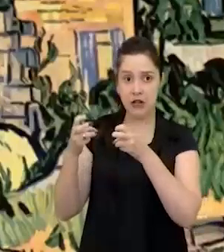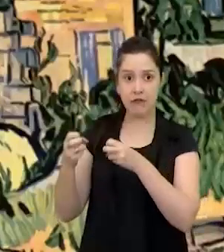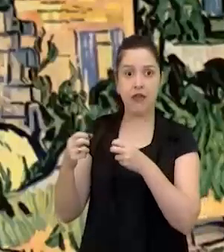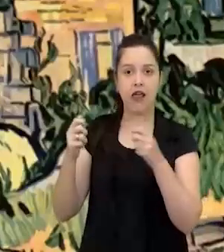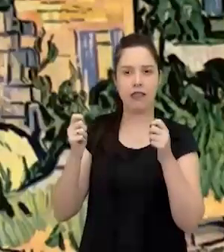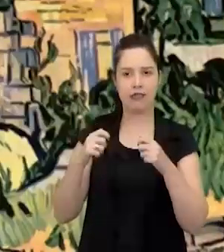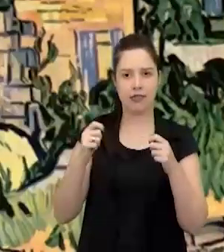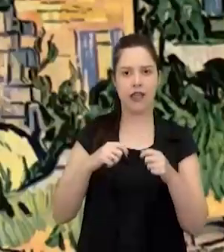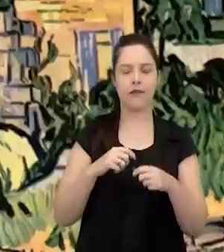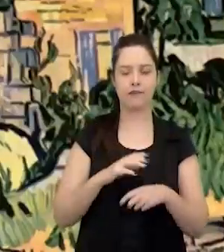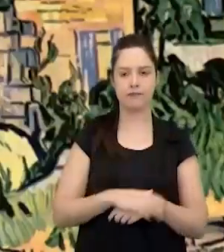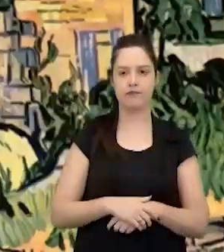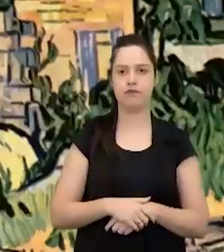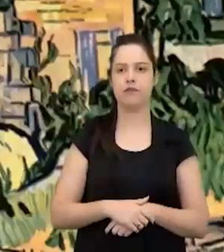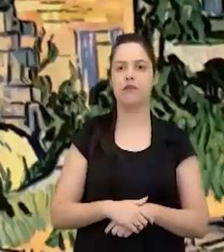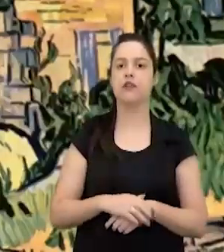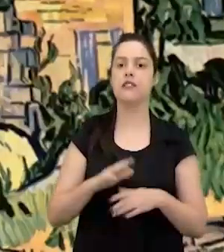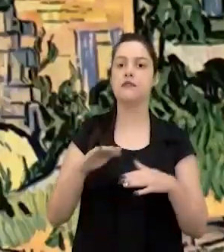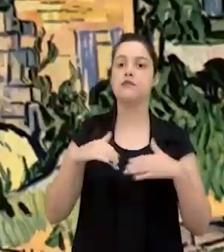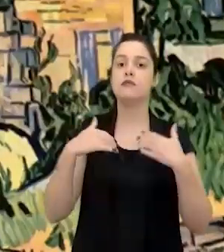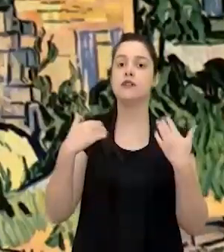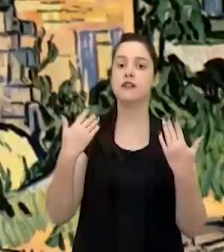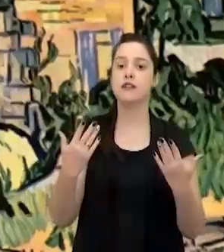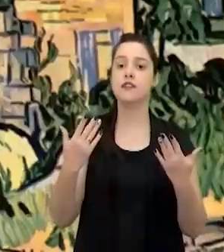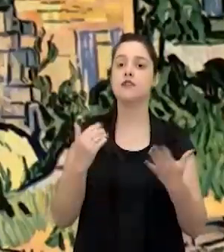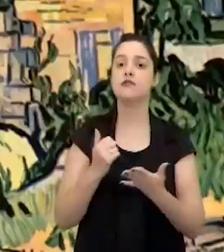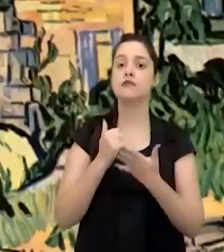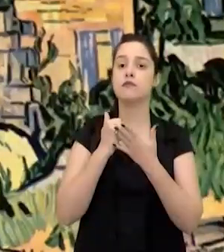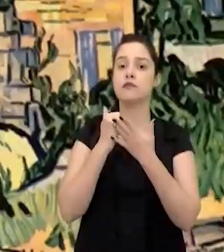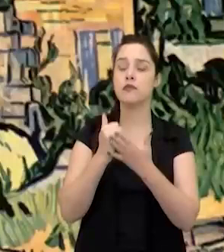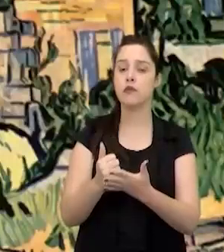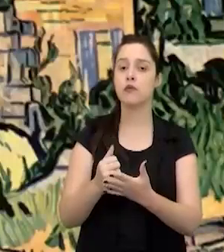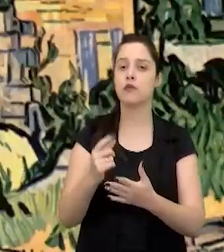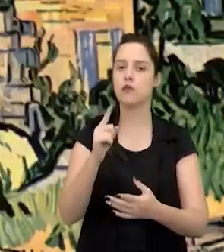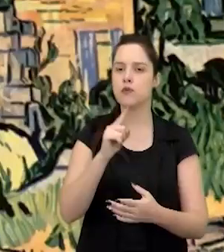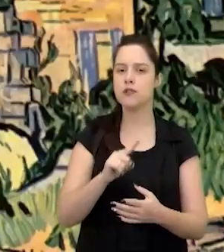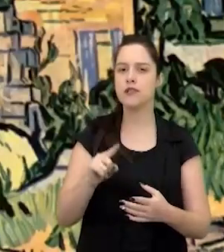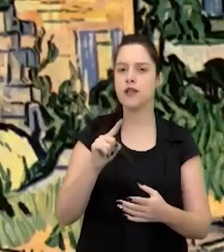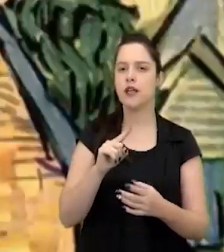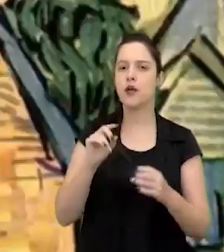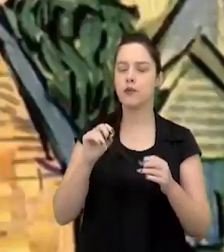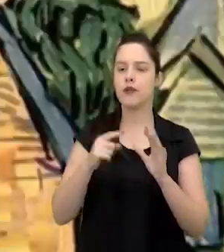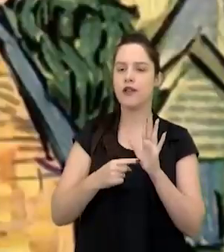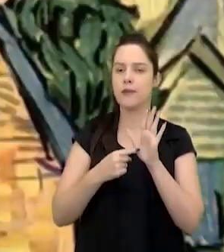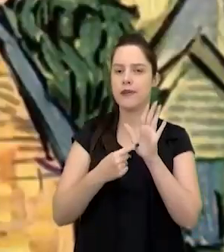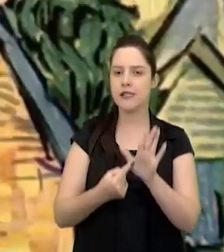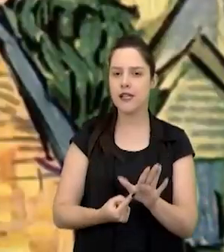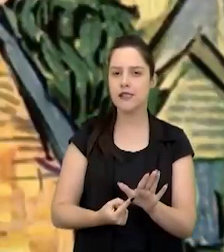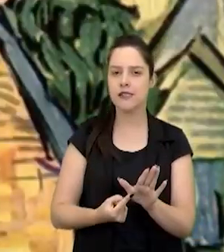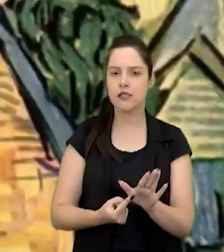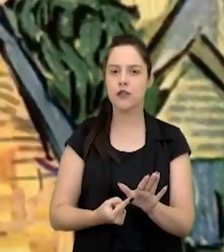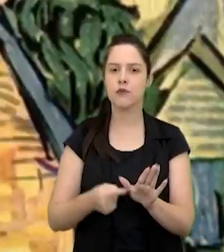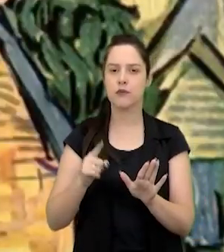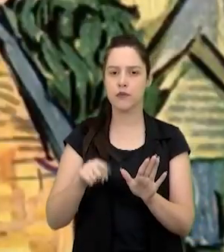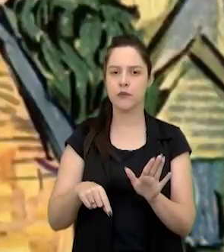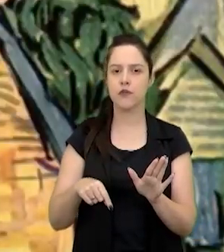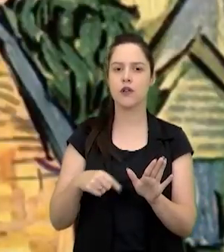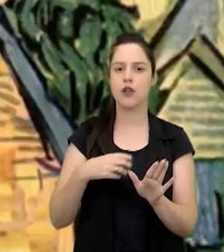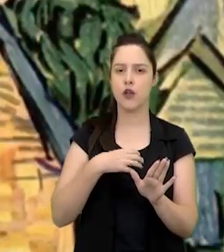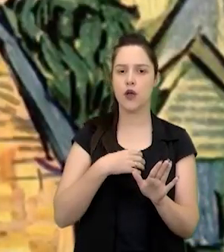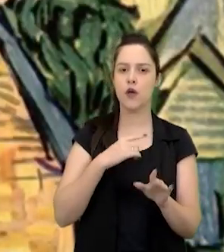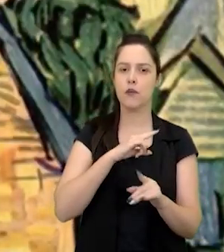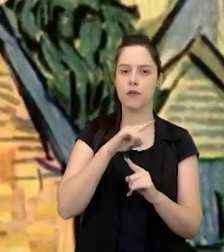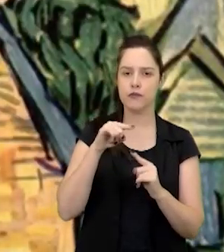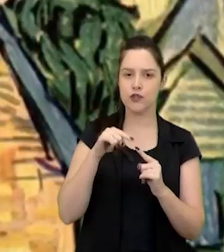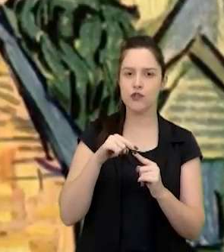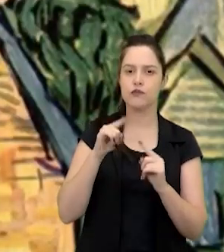subjetivo. Peguei. Então, ou seja, se eu vejo a imagem, eu sinto algo, essa sensação vai ligar ao subjetivo. Quando eu começo a